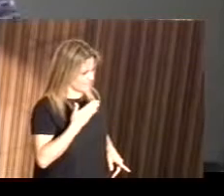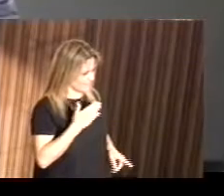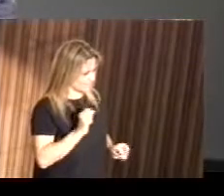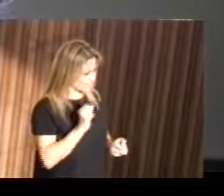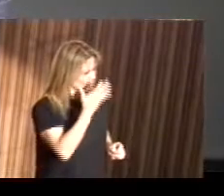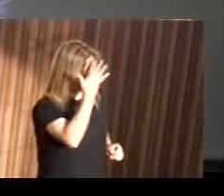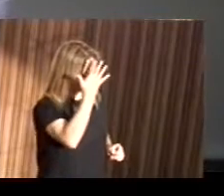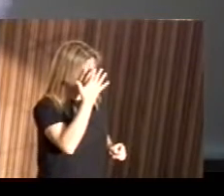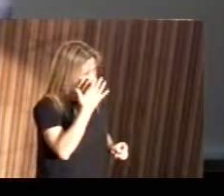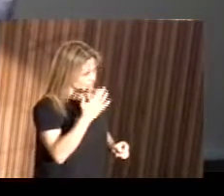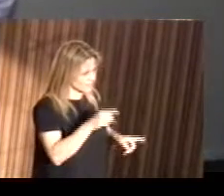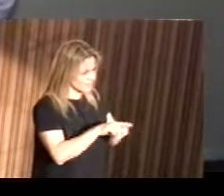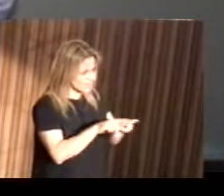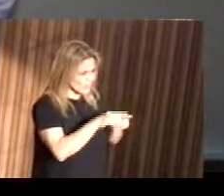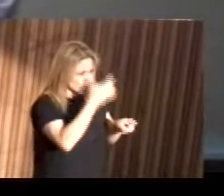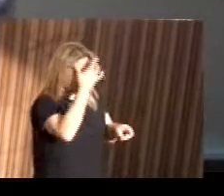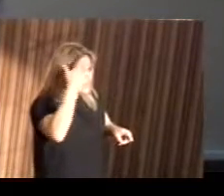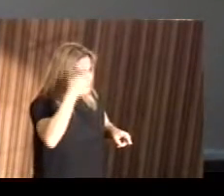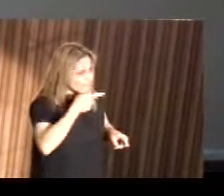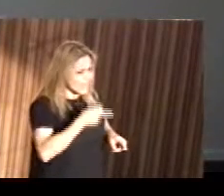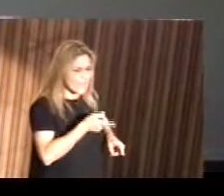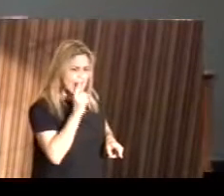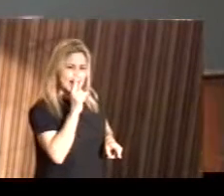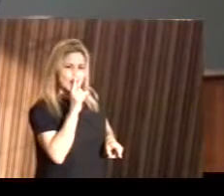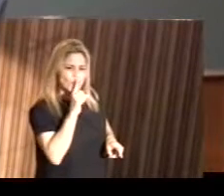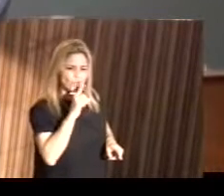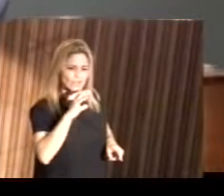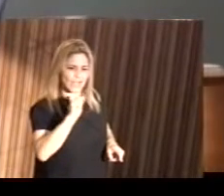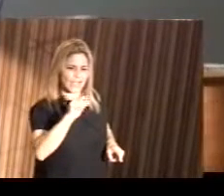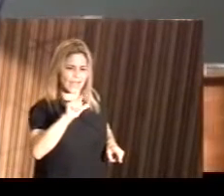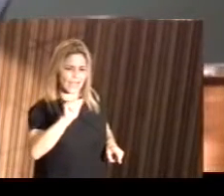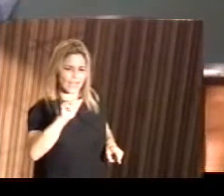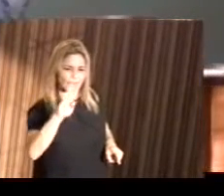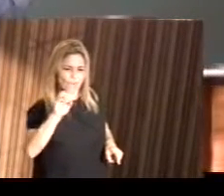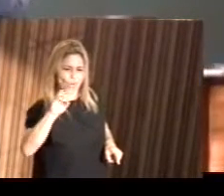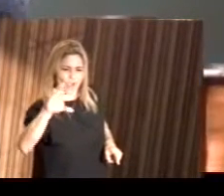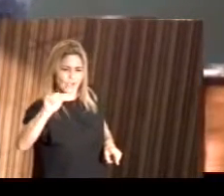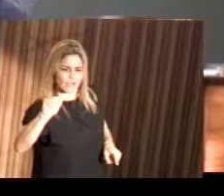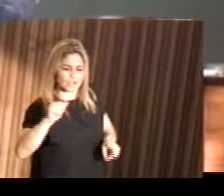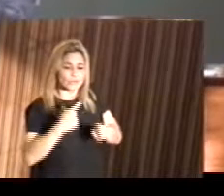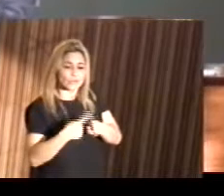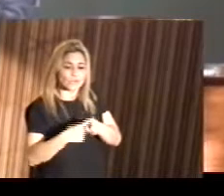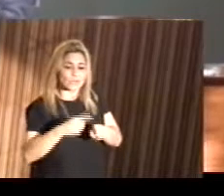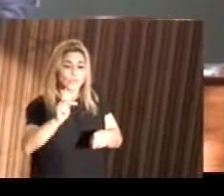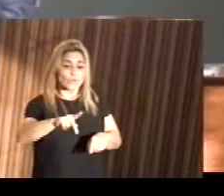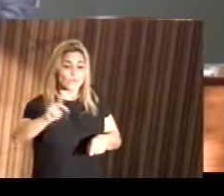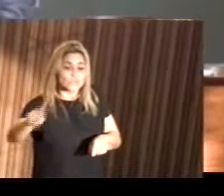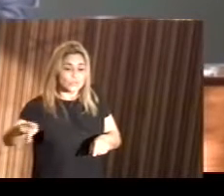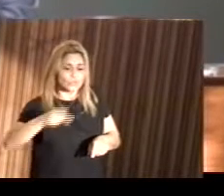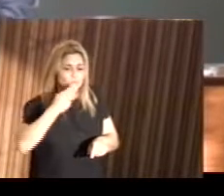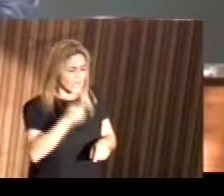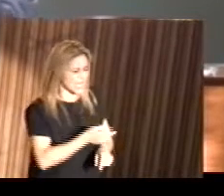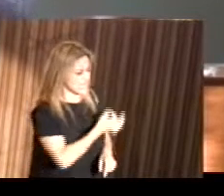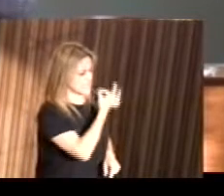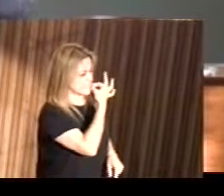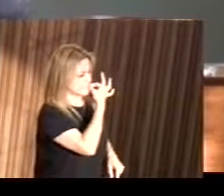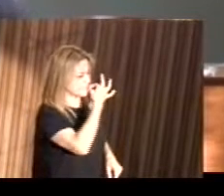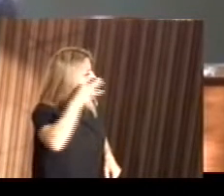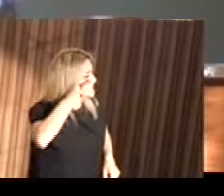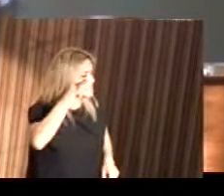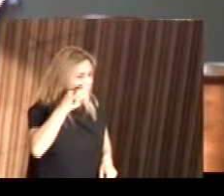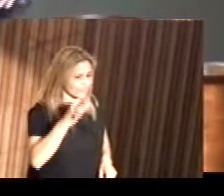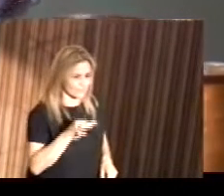está acontecendo? Ora, ela ia à escola e já tinha aprendido o que a professora ensinava.